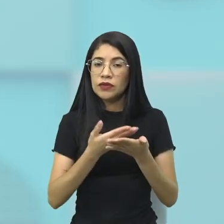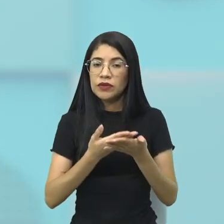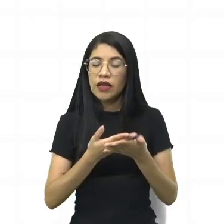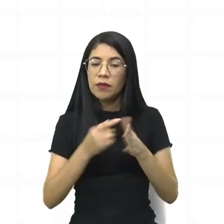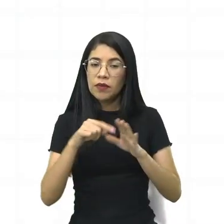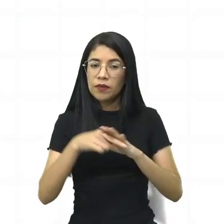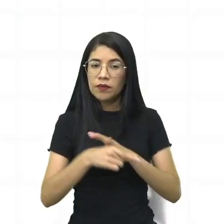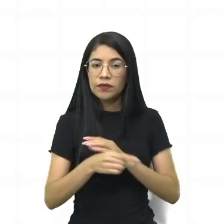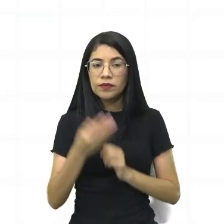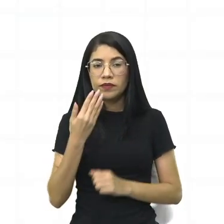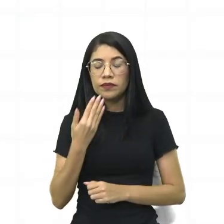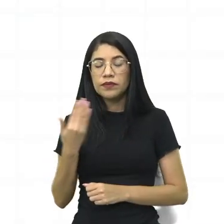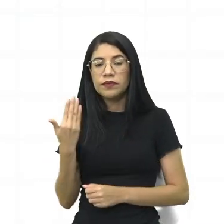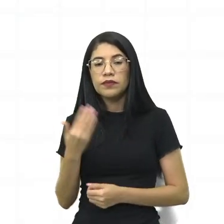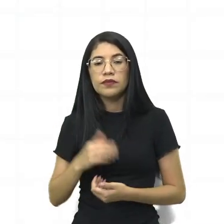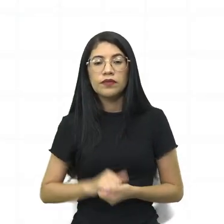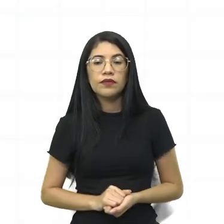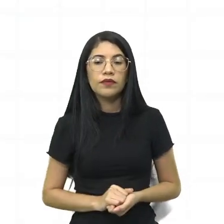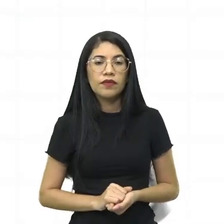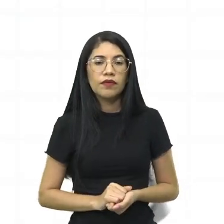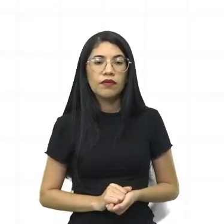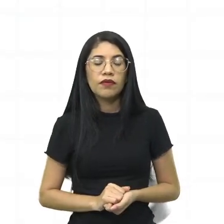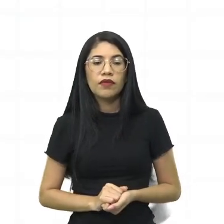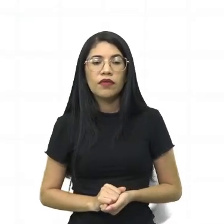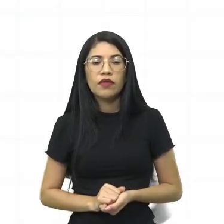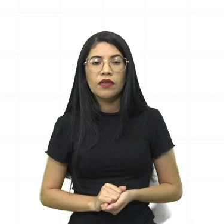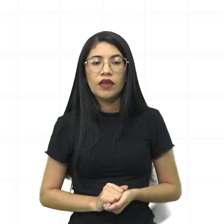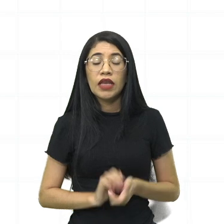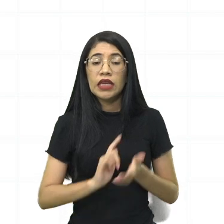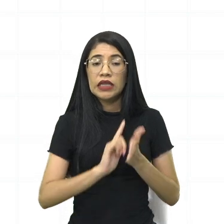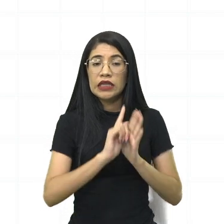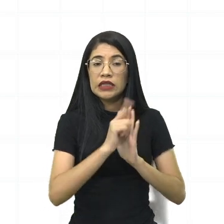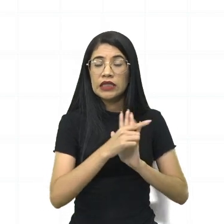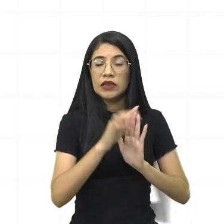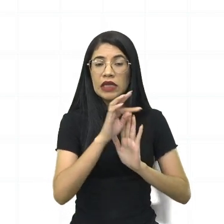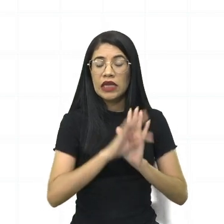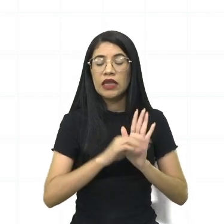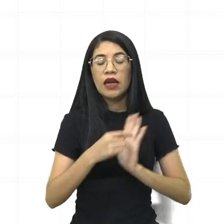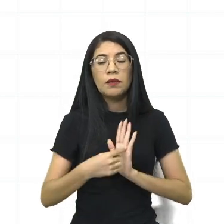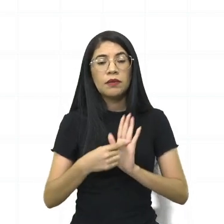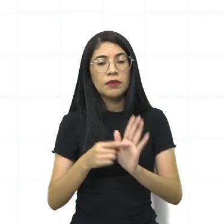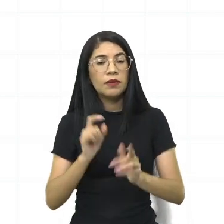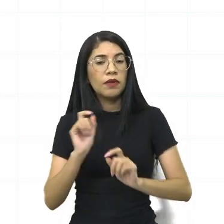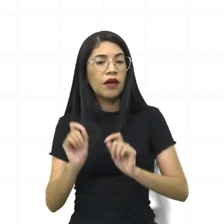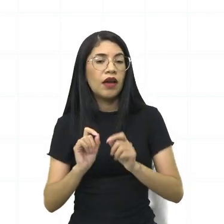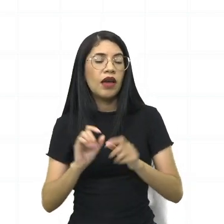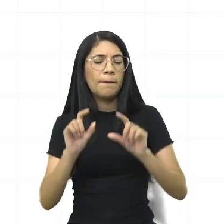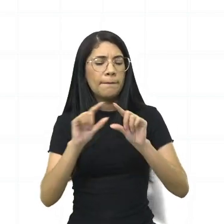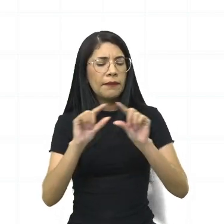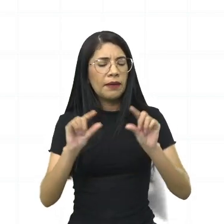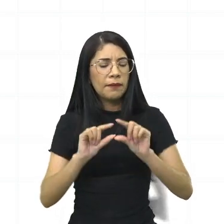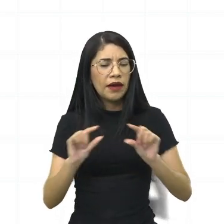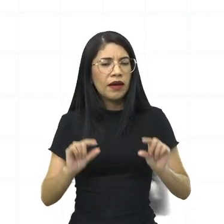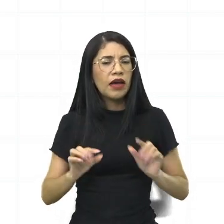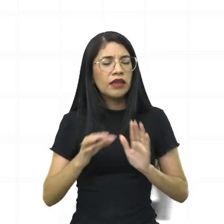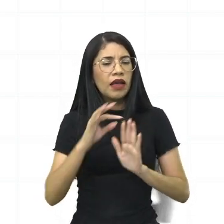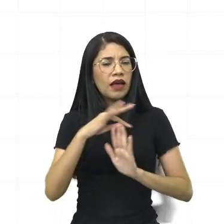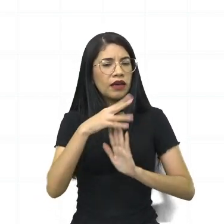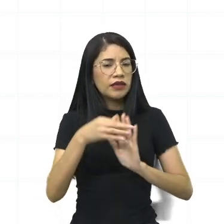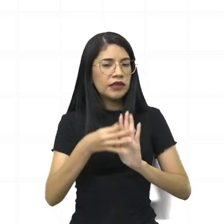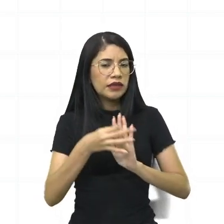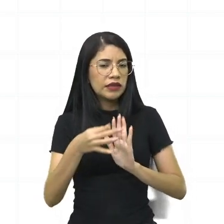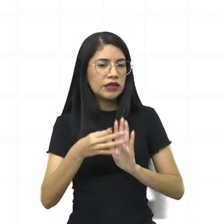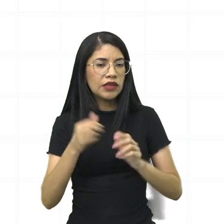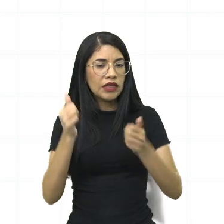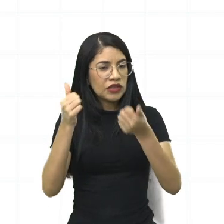né? O gênero textual, ele já traz, né, alguns trechos aí sobre a resenha crítica, é o que nós vamos